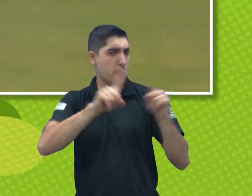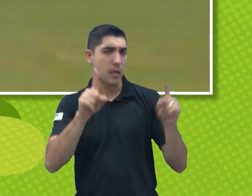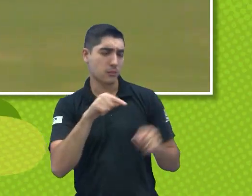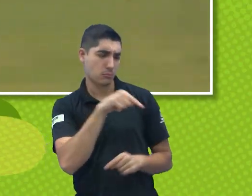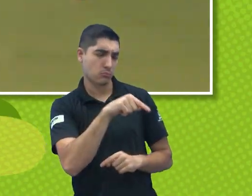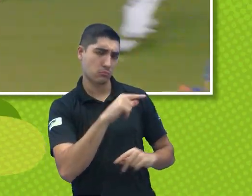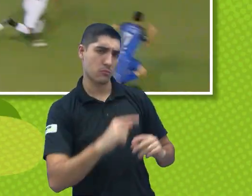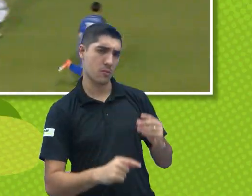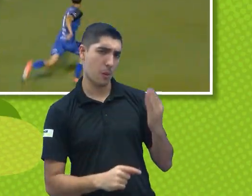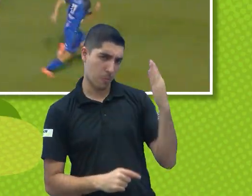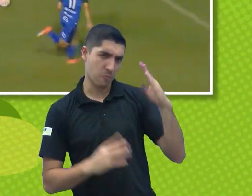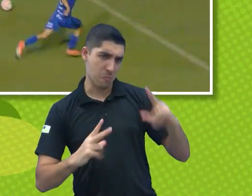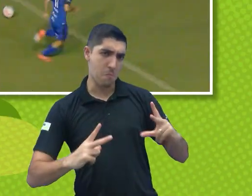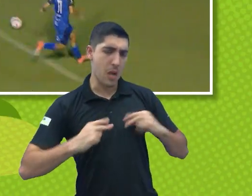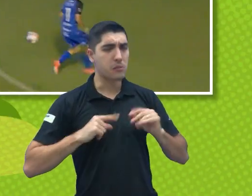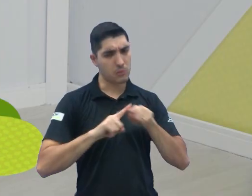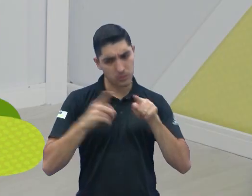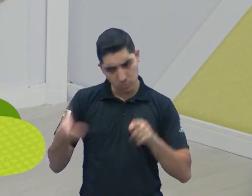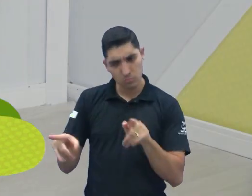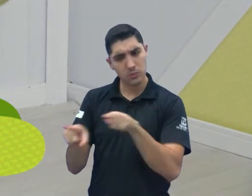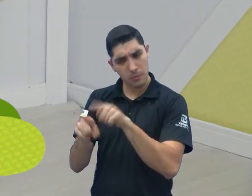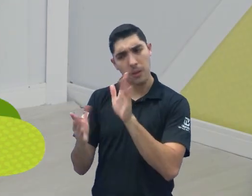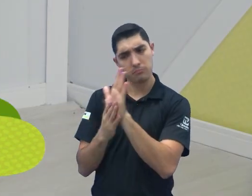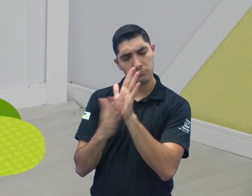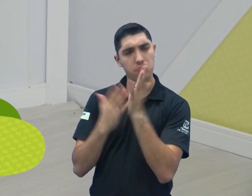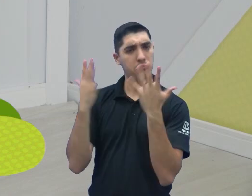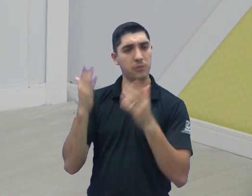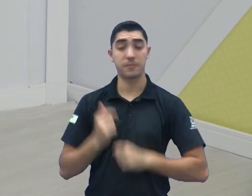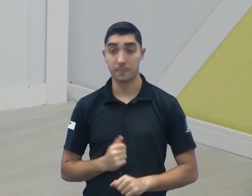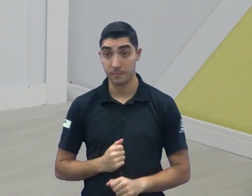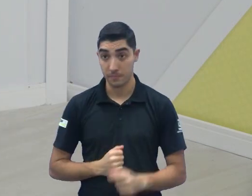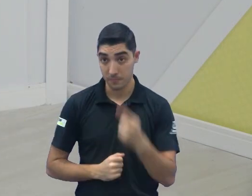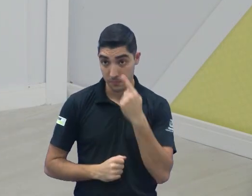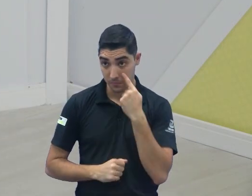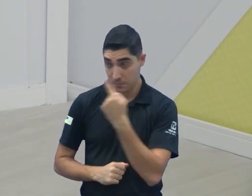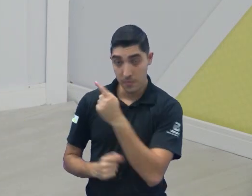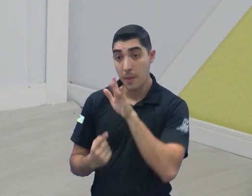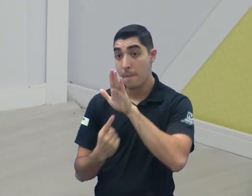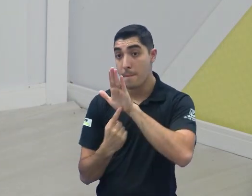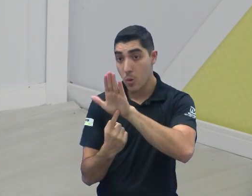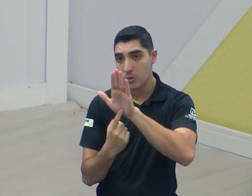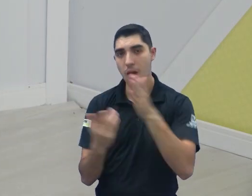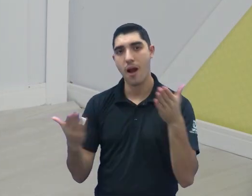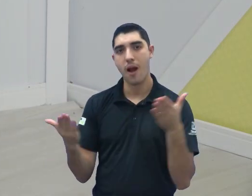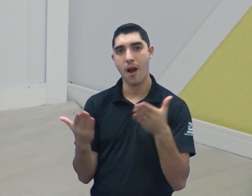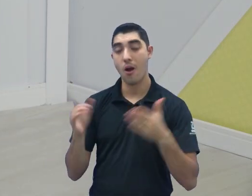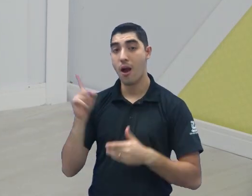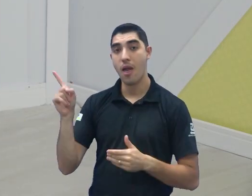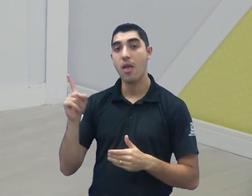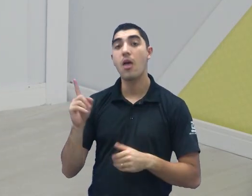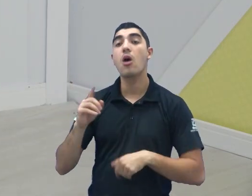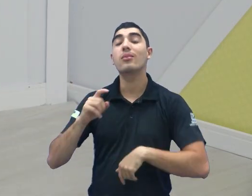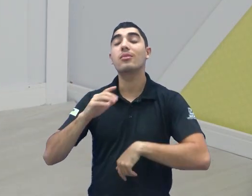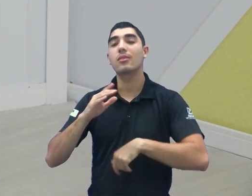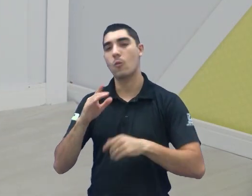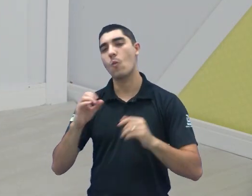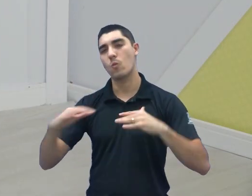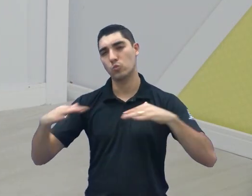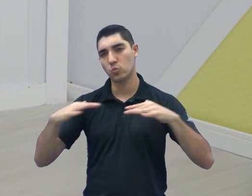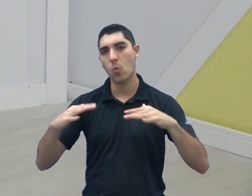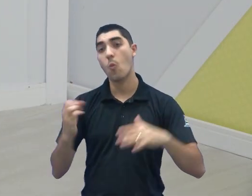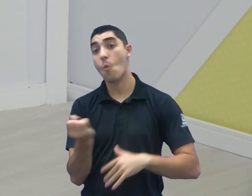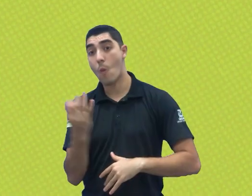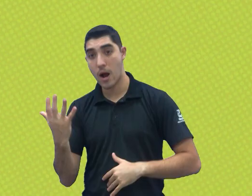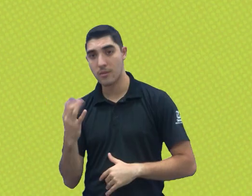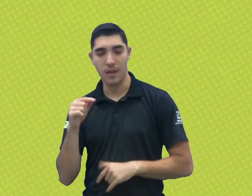mas o São José merece todos os parabéns também. Muito bem, Matheus, coloca aqui na tela só para deixar claro ali quanto terminou o jogo. Ontem, estádio Joaquinzão, Botafogo